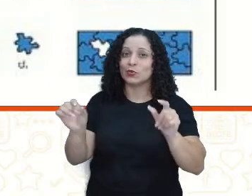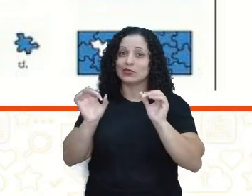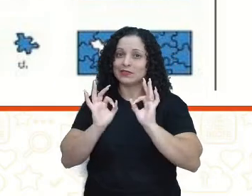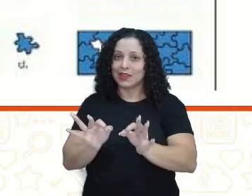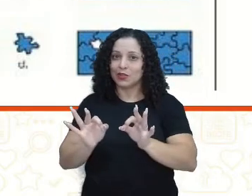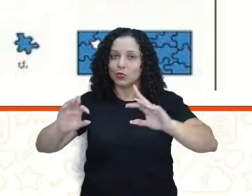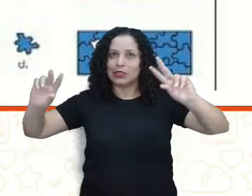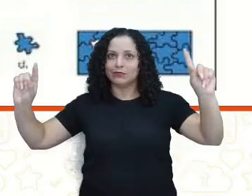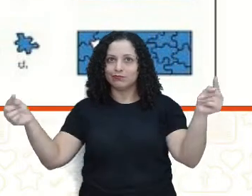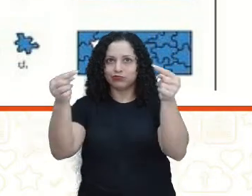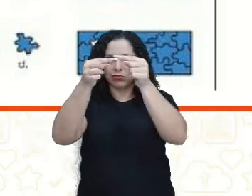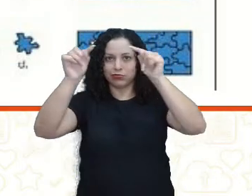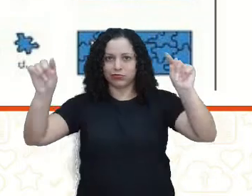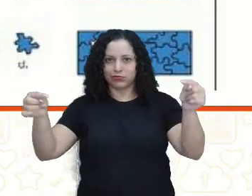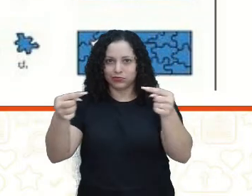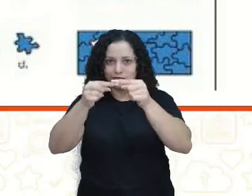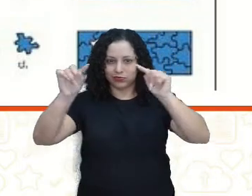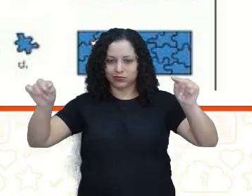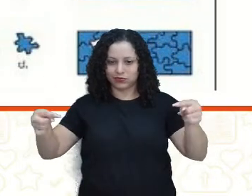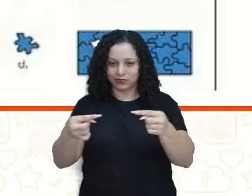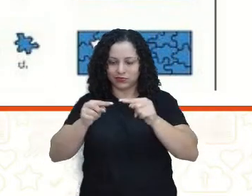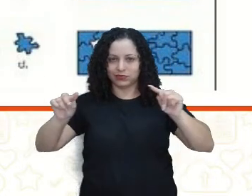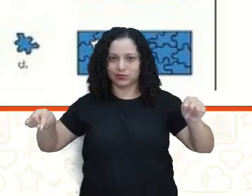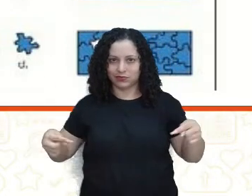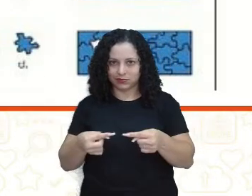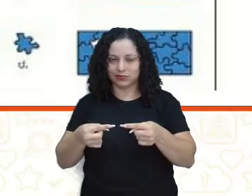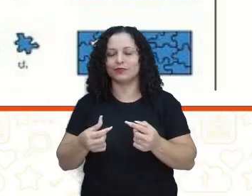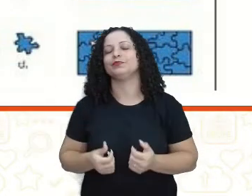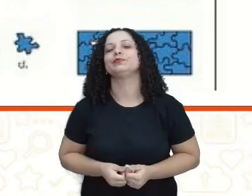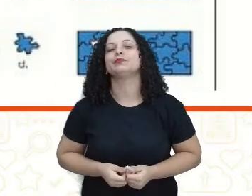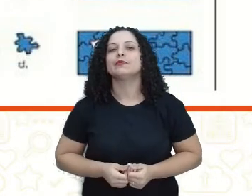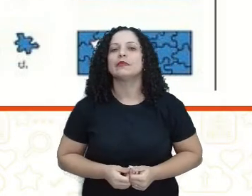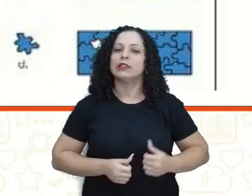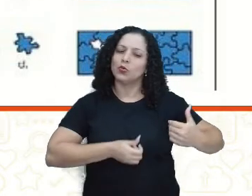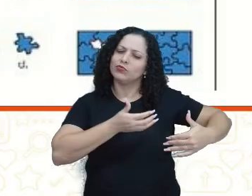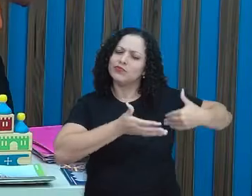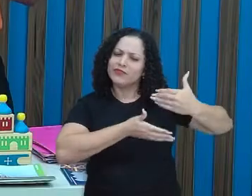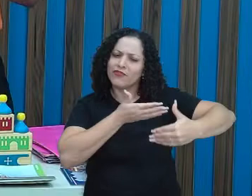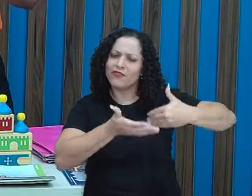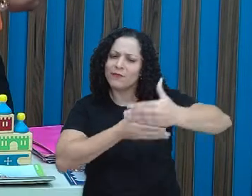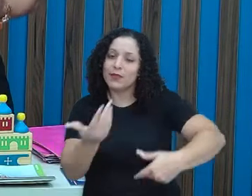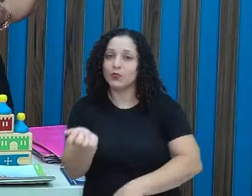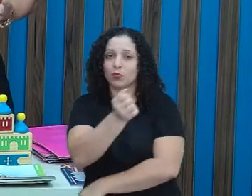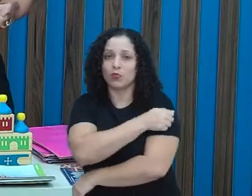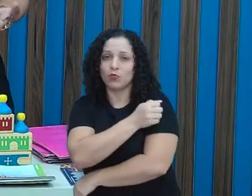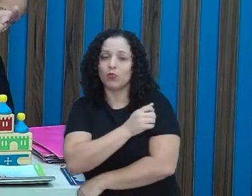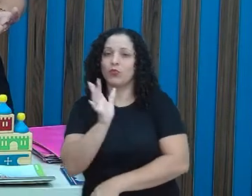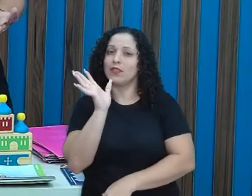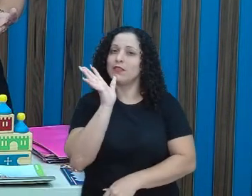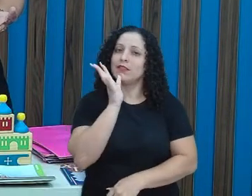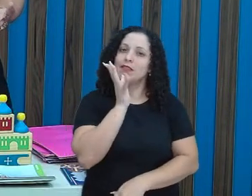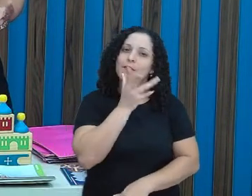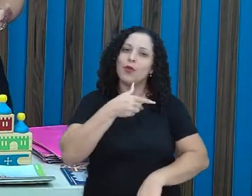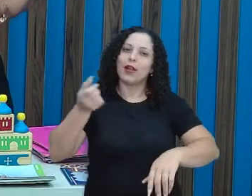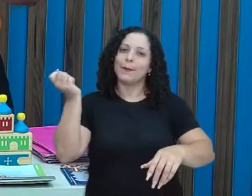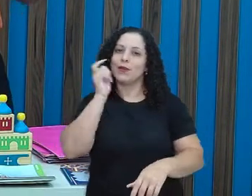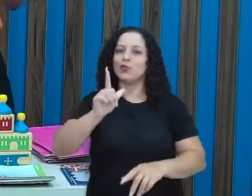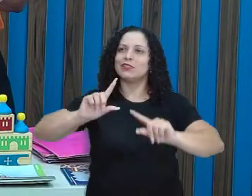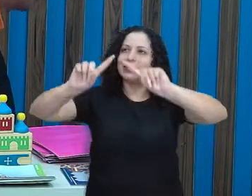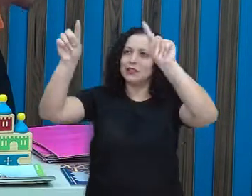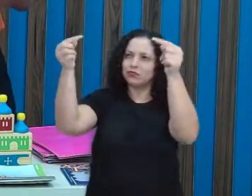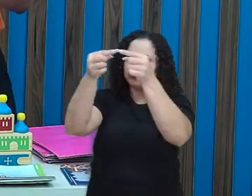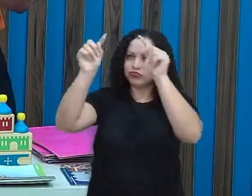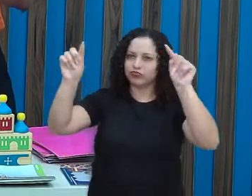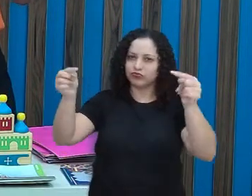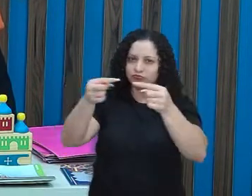encaixe. Então, a gente entende que, a depender do nível de desenvolvimento do estudante, ele vai levar um tempo para fazer isso, né?